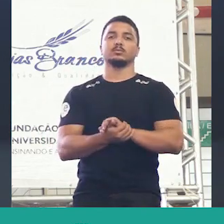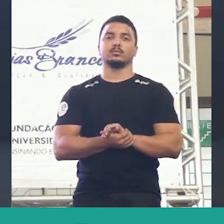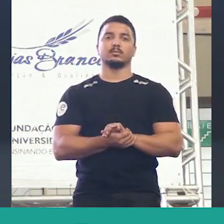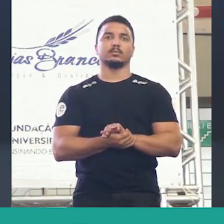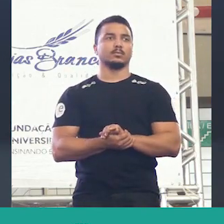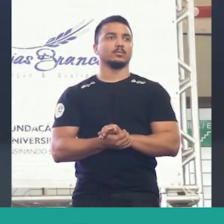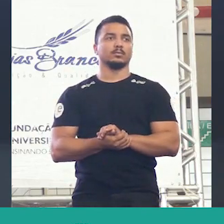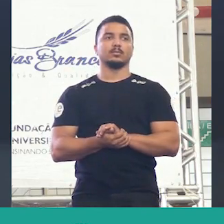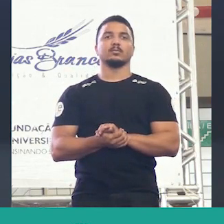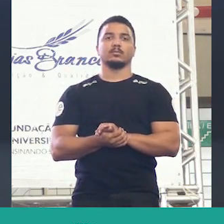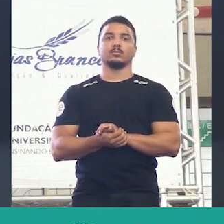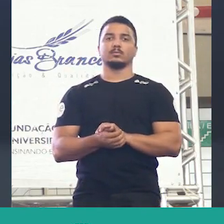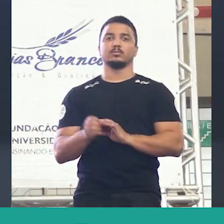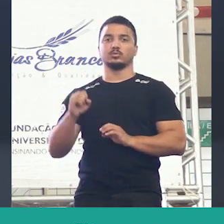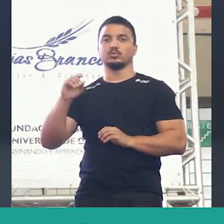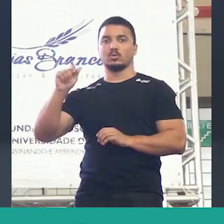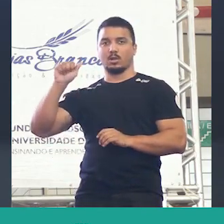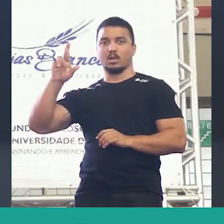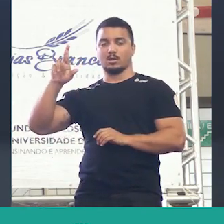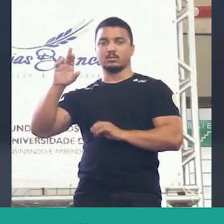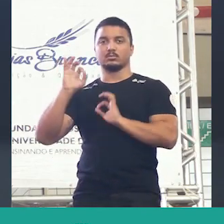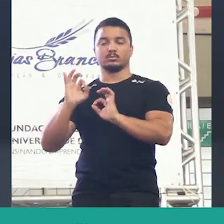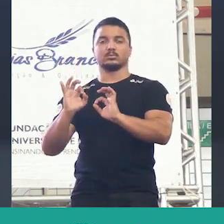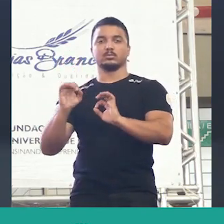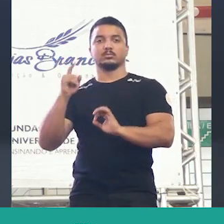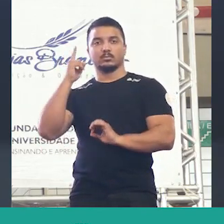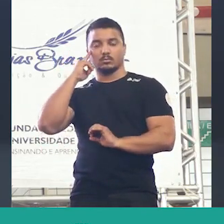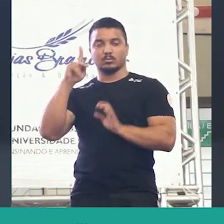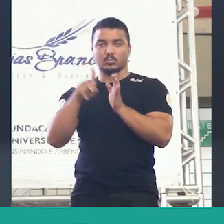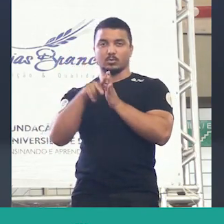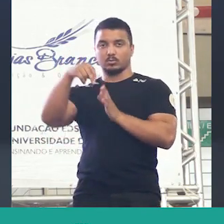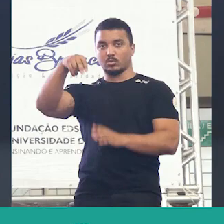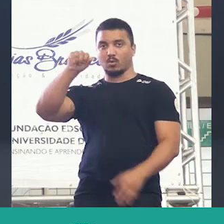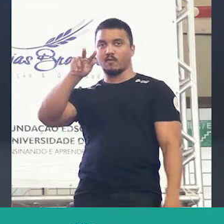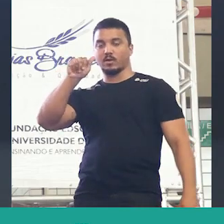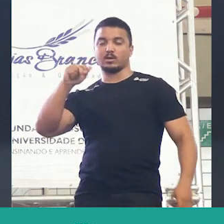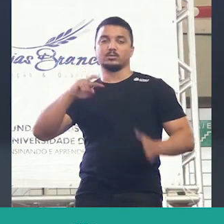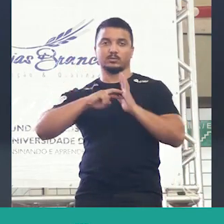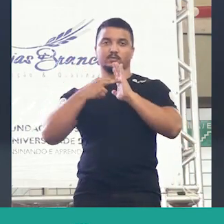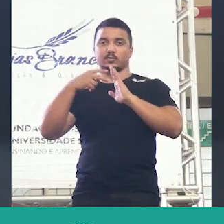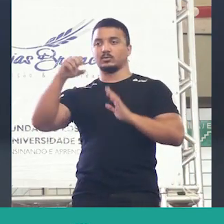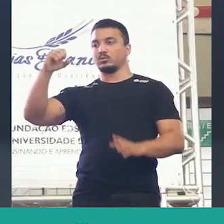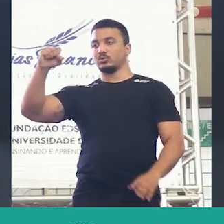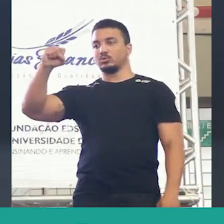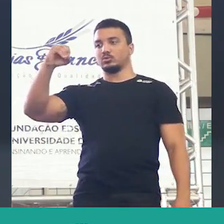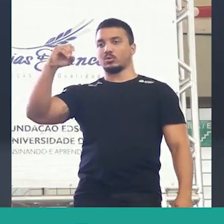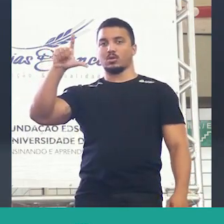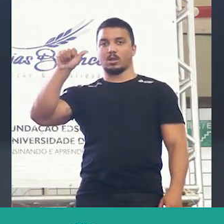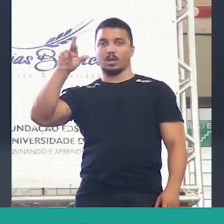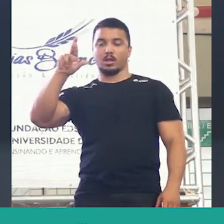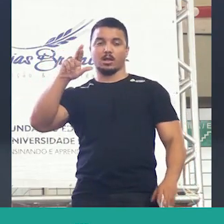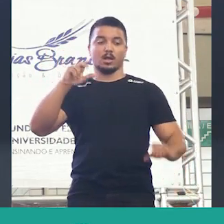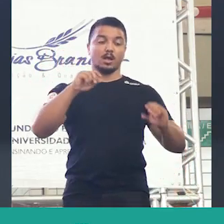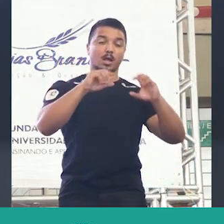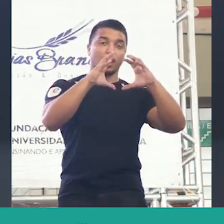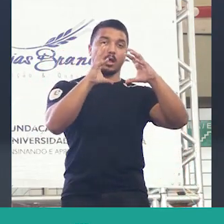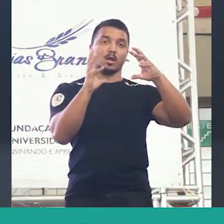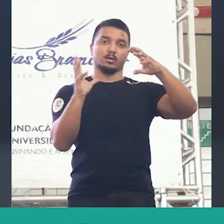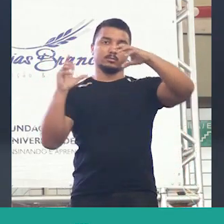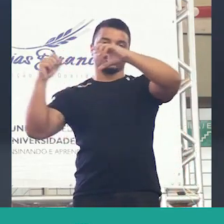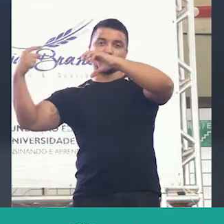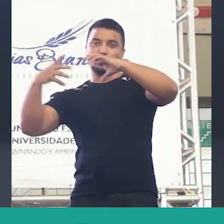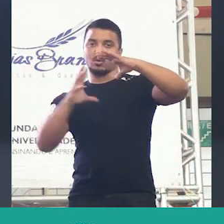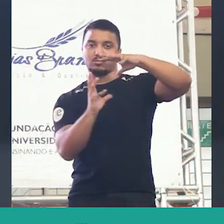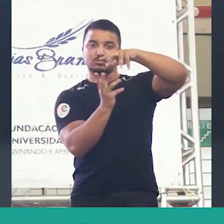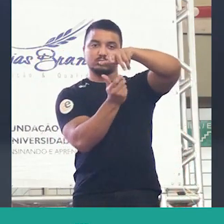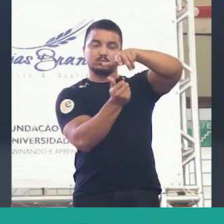eclipse? Gostei. Lua nova acontece o eclipse solar. E a lua cheia esconde